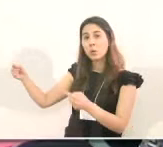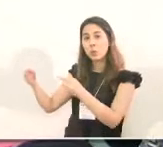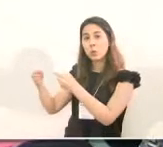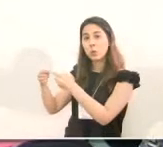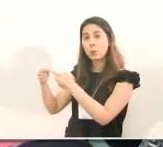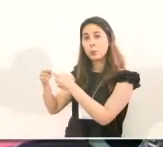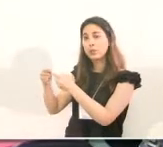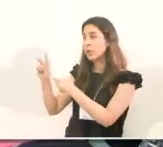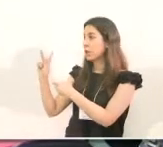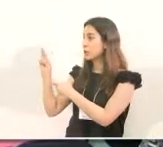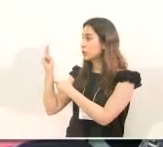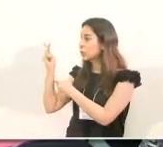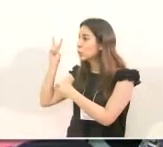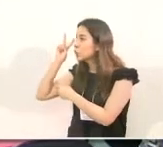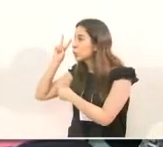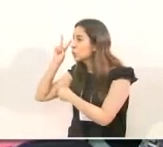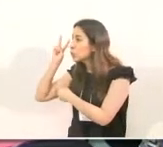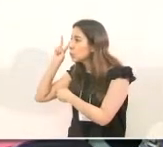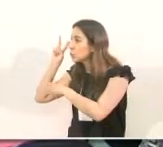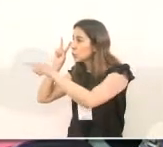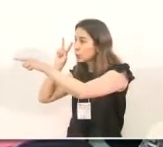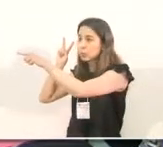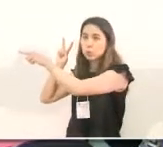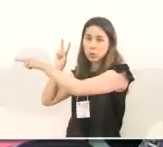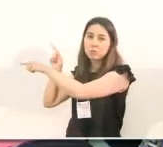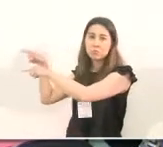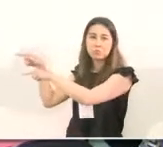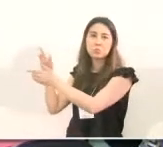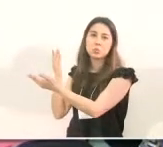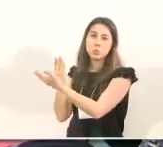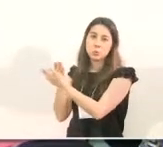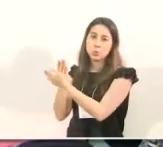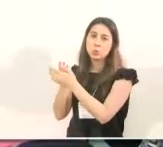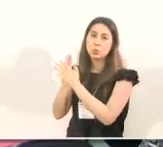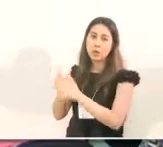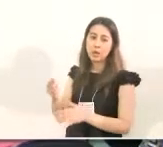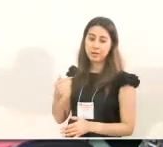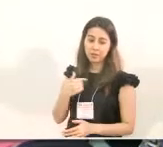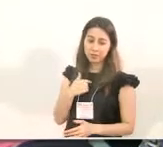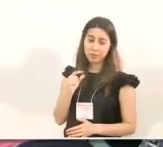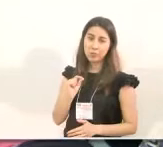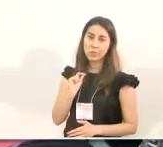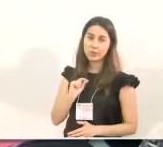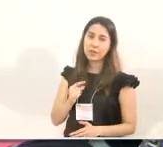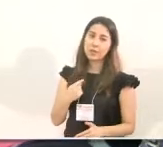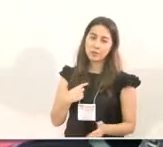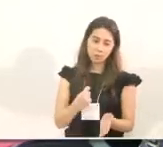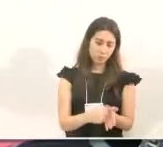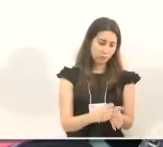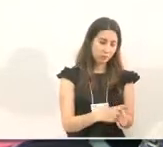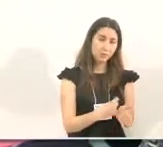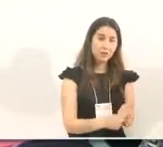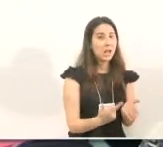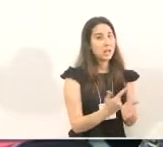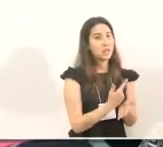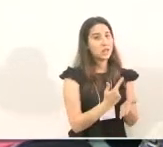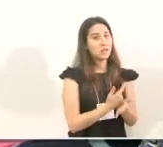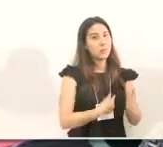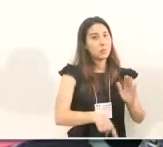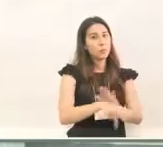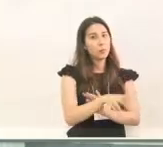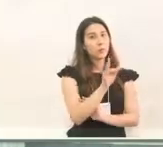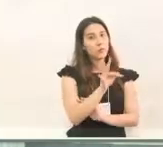curioso sou um contador de histórias através dos livros mais do que livros acadêmicos e posso